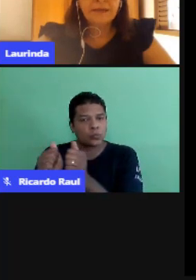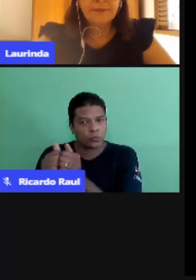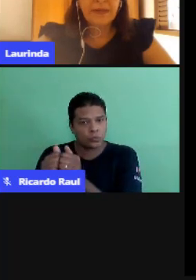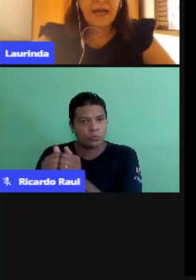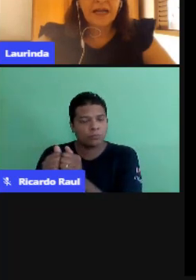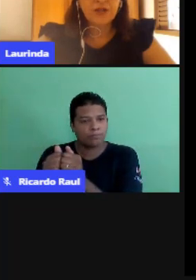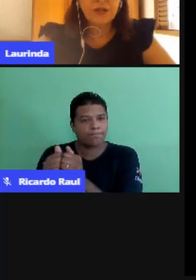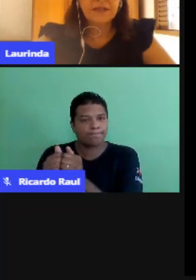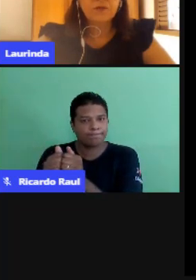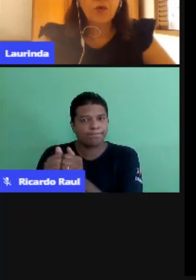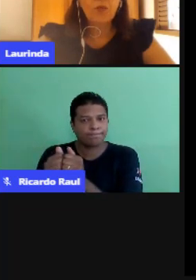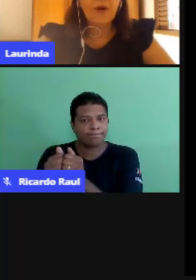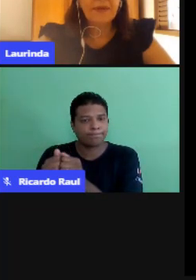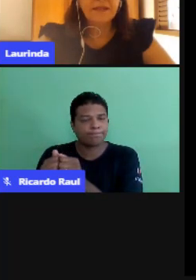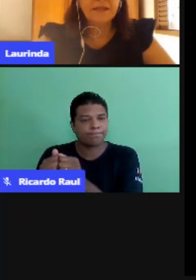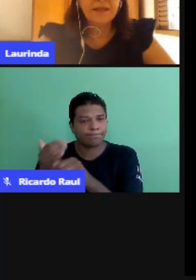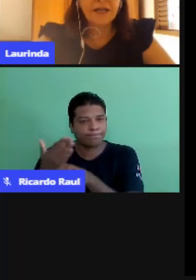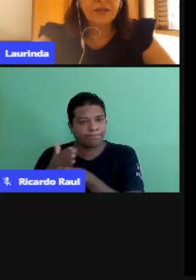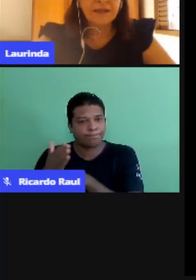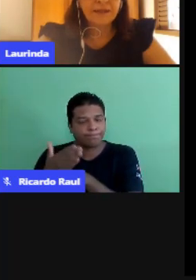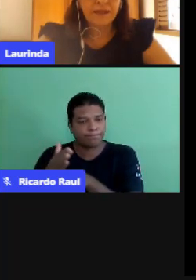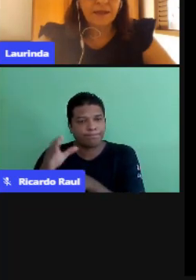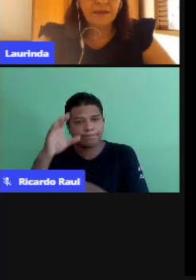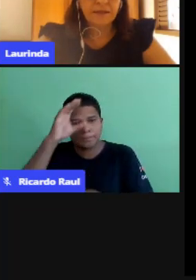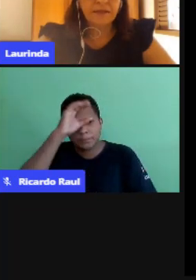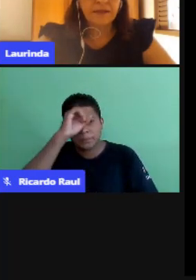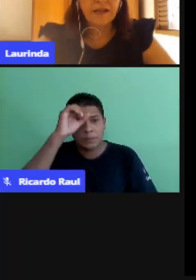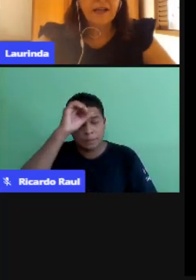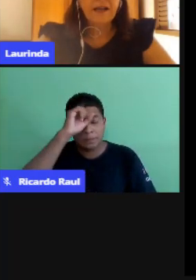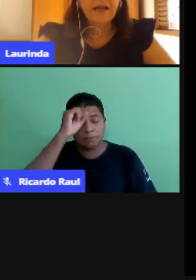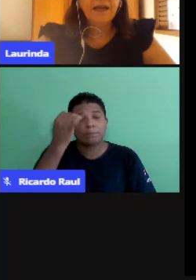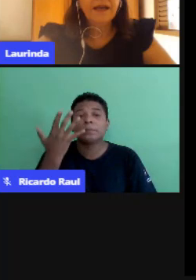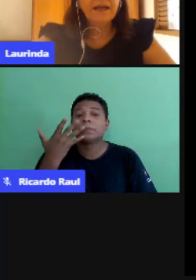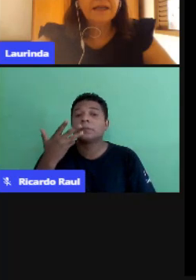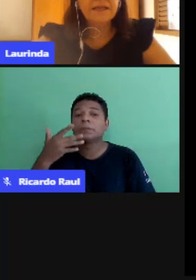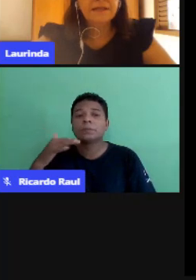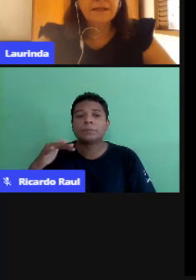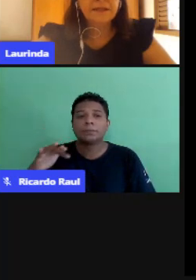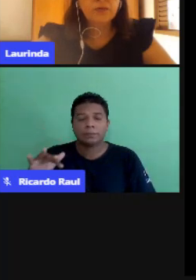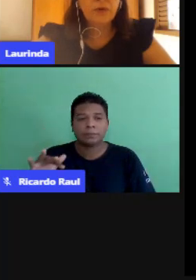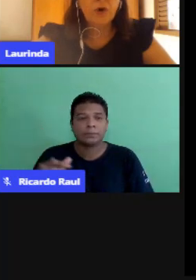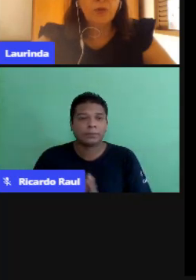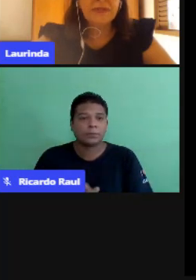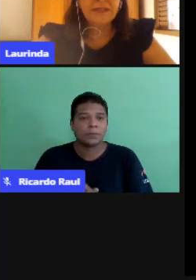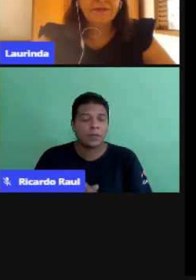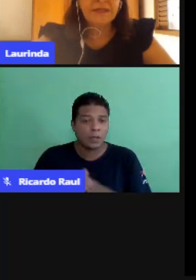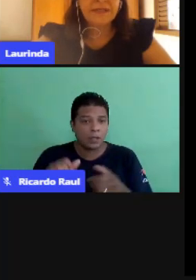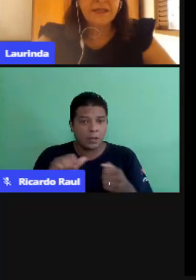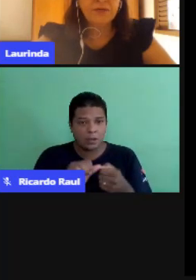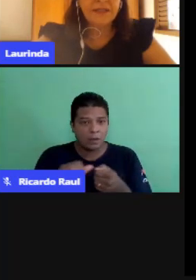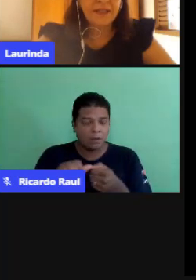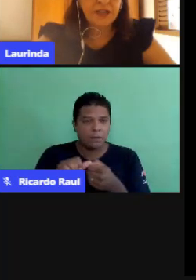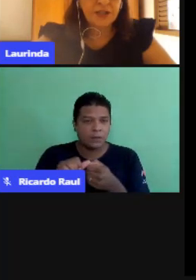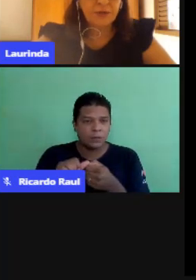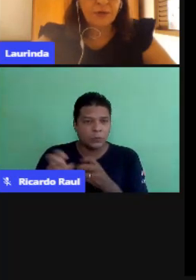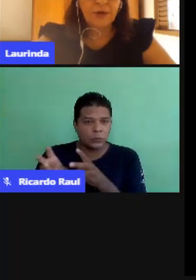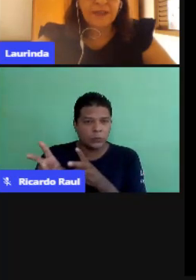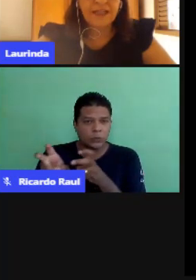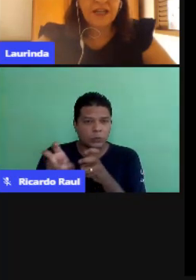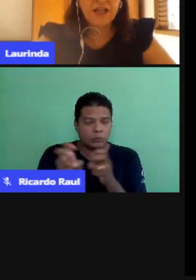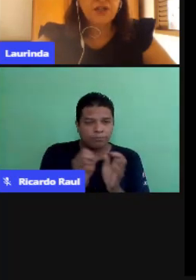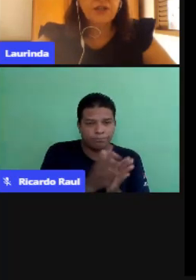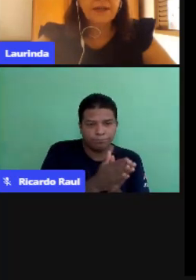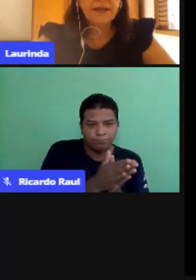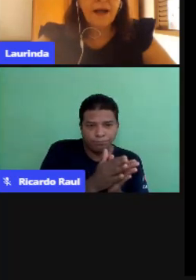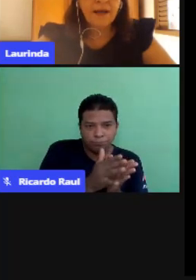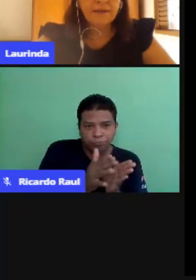tanto essas práticas como a aprendizagem das crianças, realizando a observação da